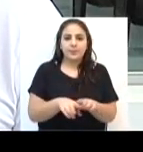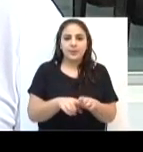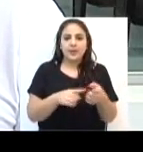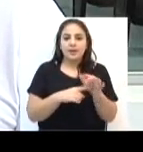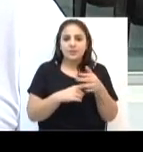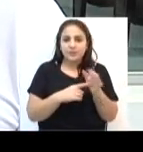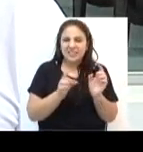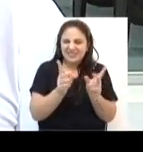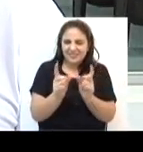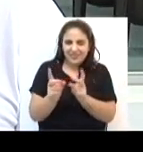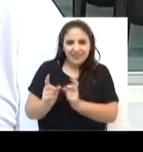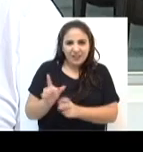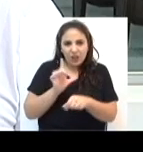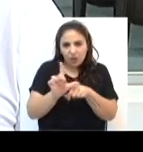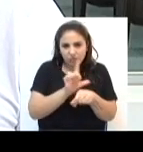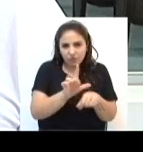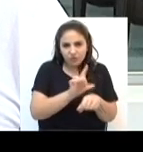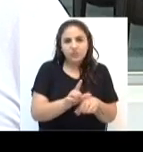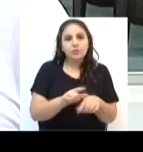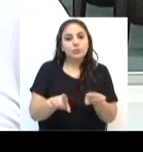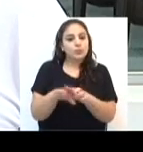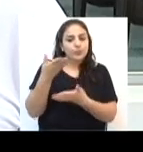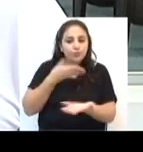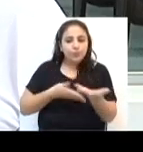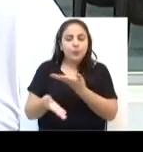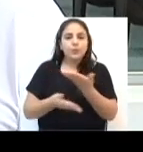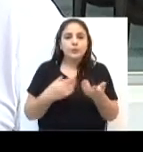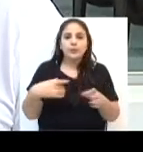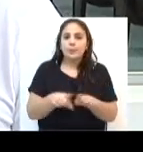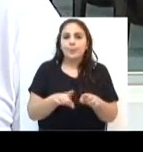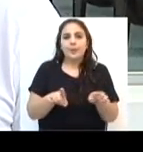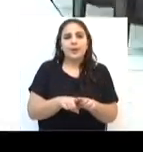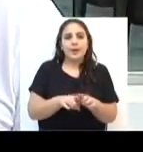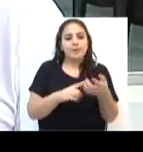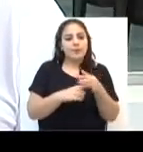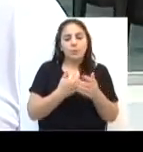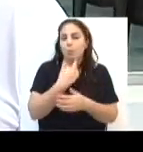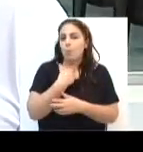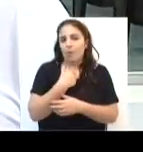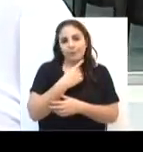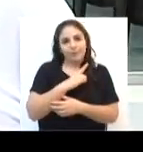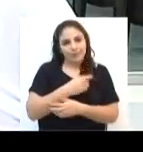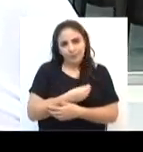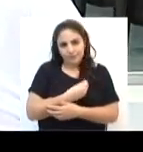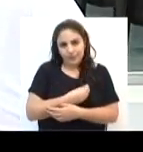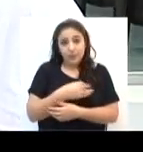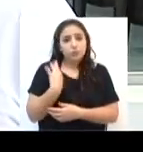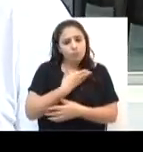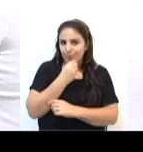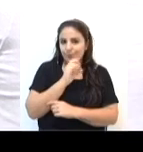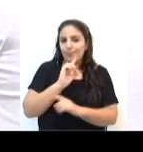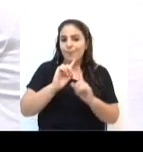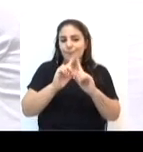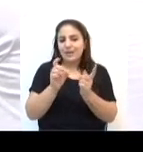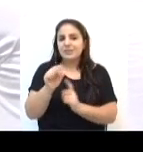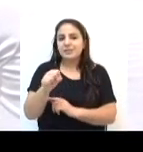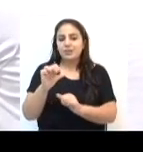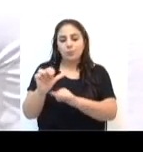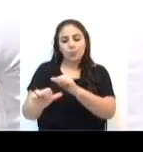expediente no mês de junho. Reveja. O PTBista utilizou a tribuna para falar de vários temas de